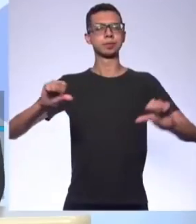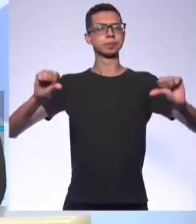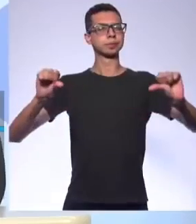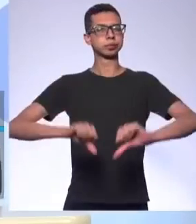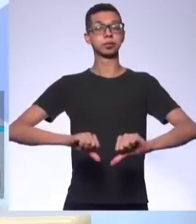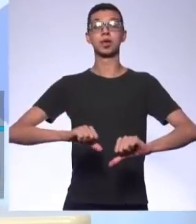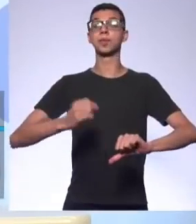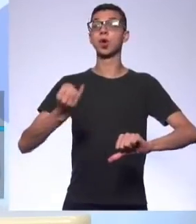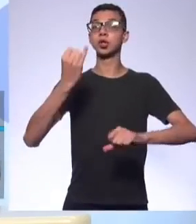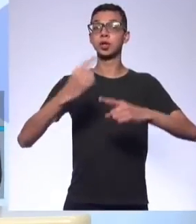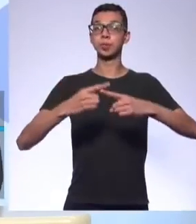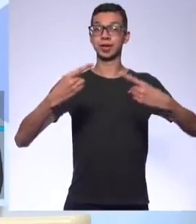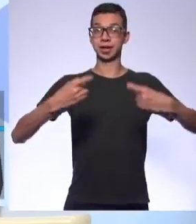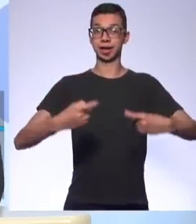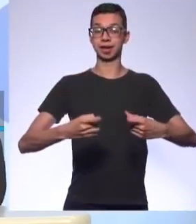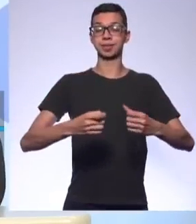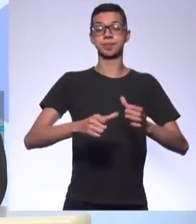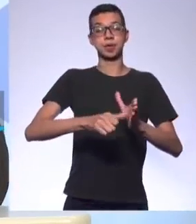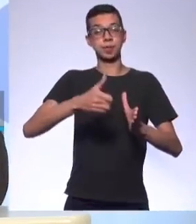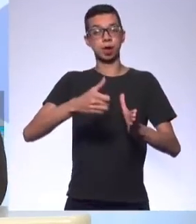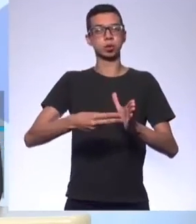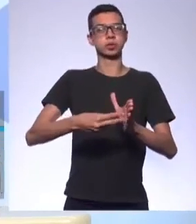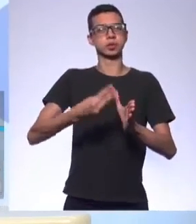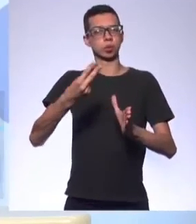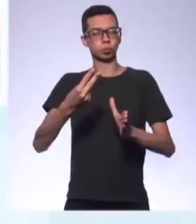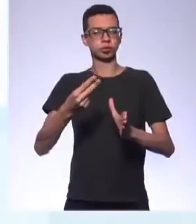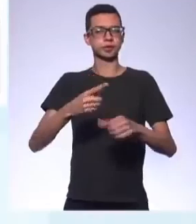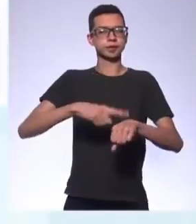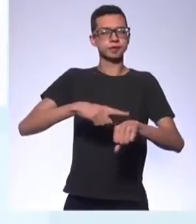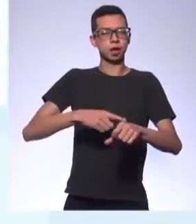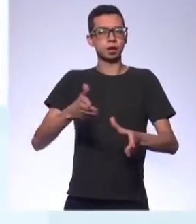guerras, entre a Primeira e a Segunda Guerra Mundial, na tela.